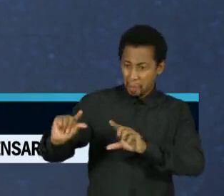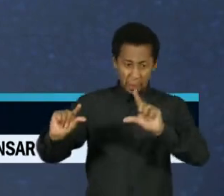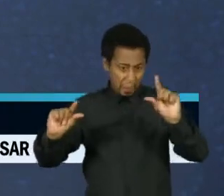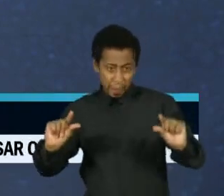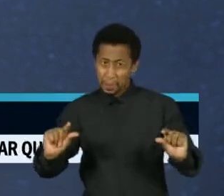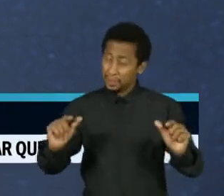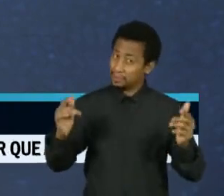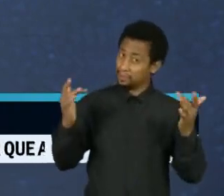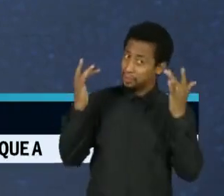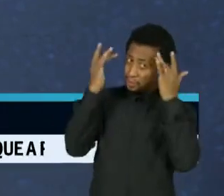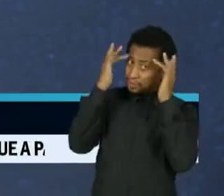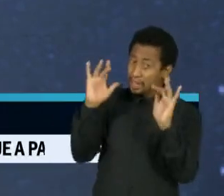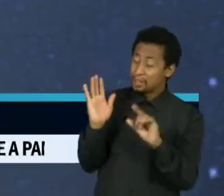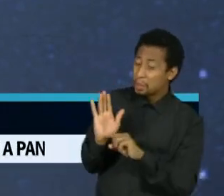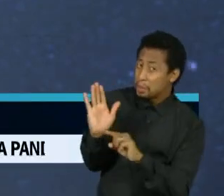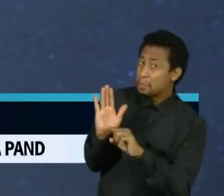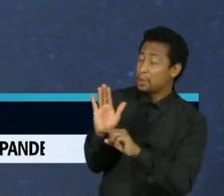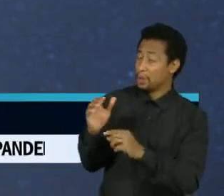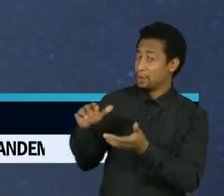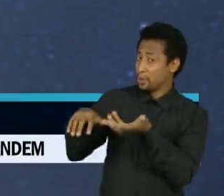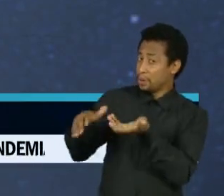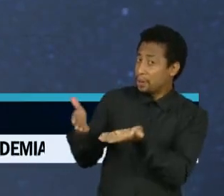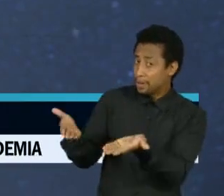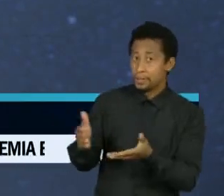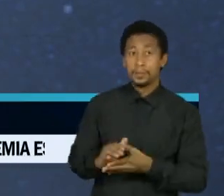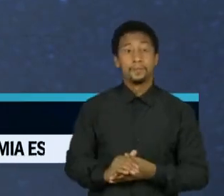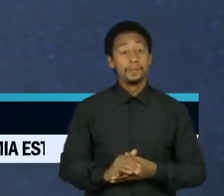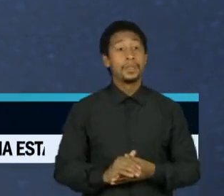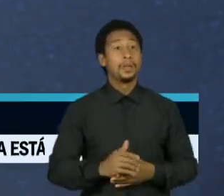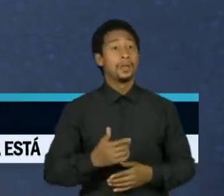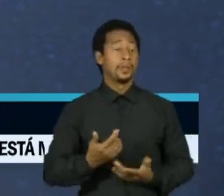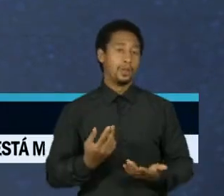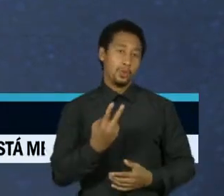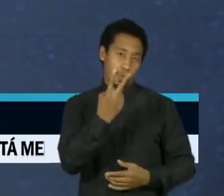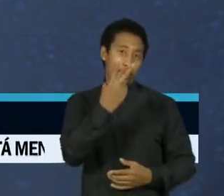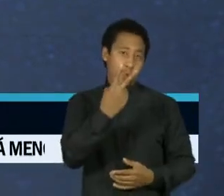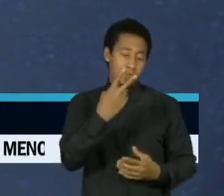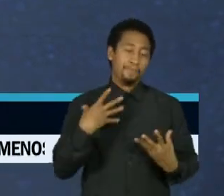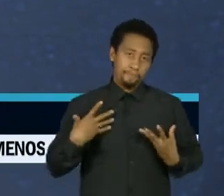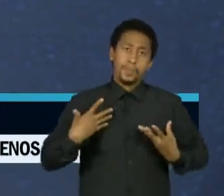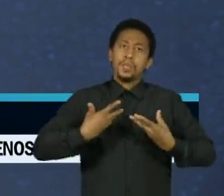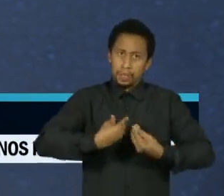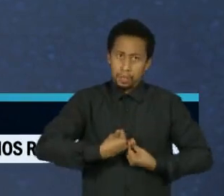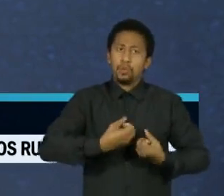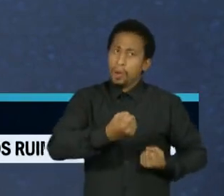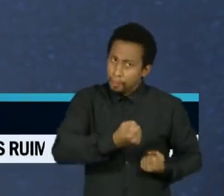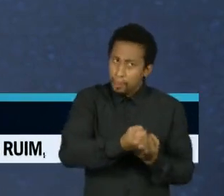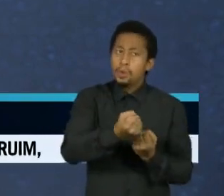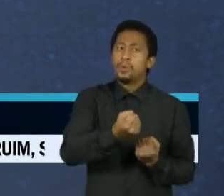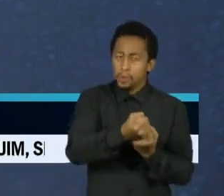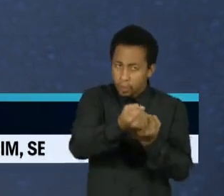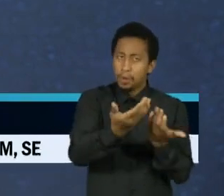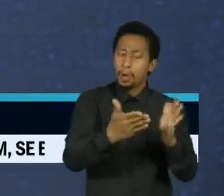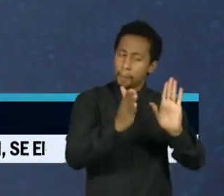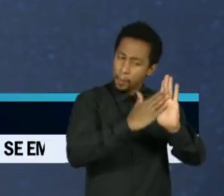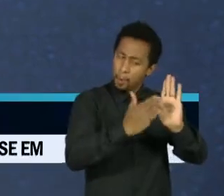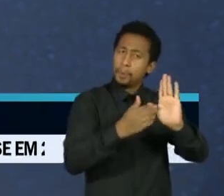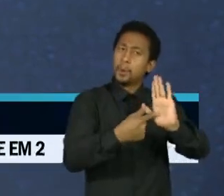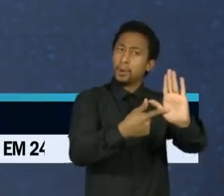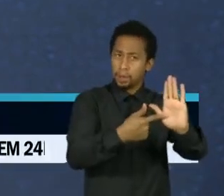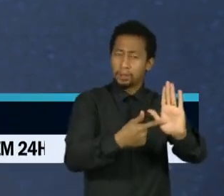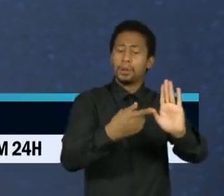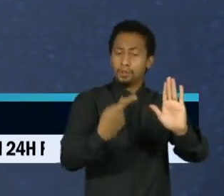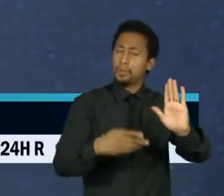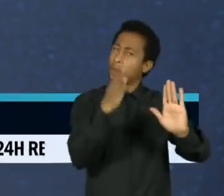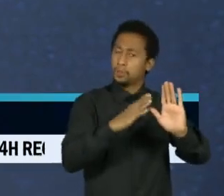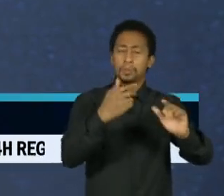nós sermos dois ministros da Suprema Corte defendendo aí abertamente que o Brasil precisa mudar o seu, seu